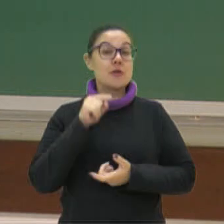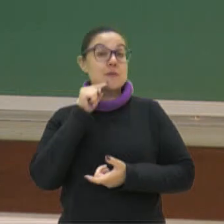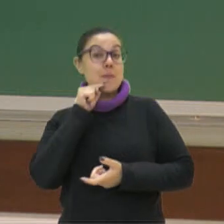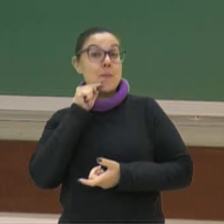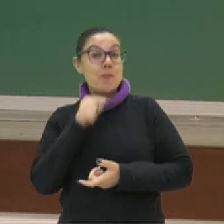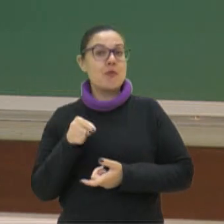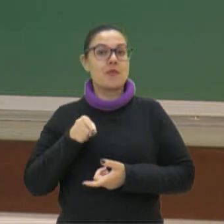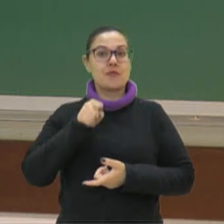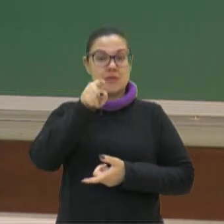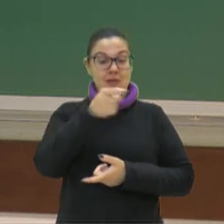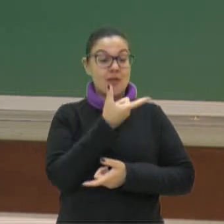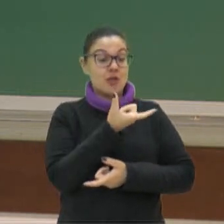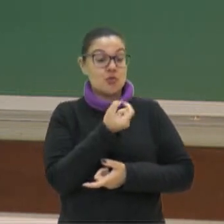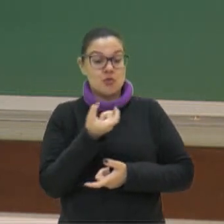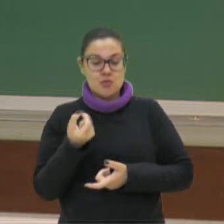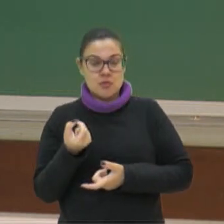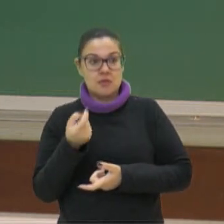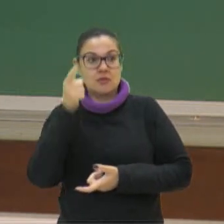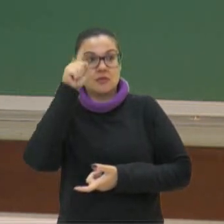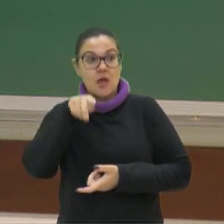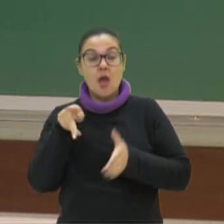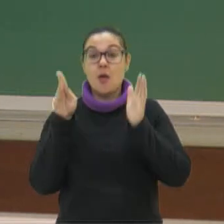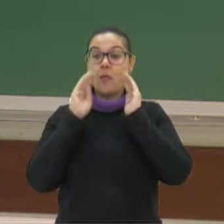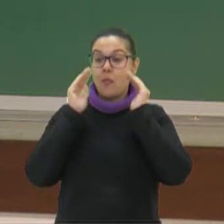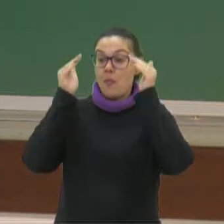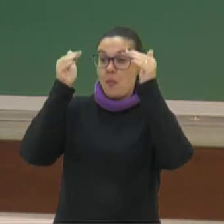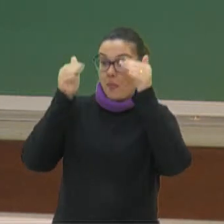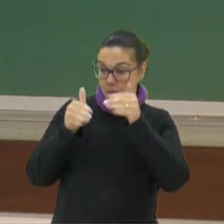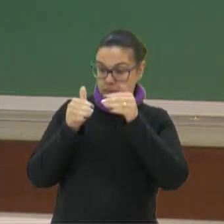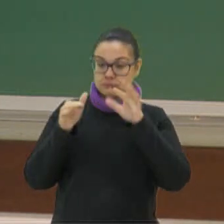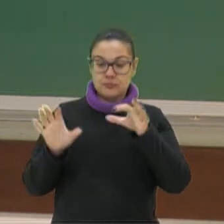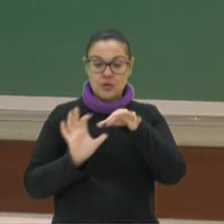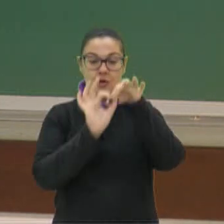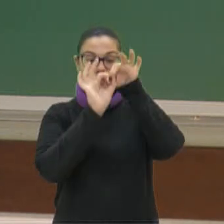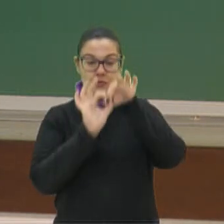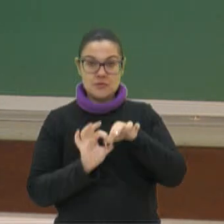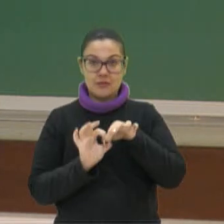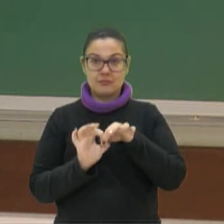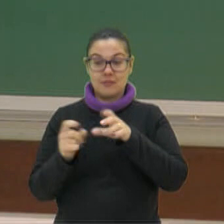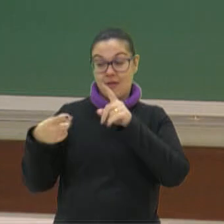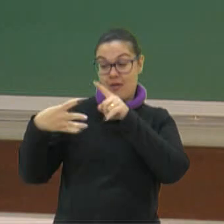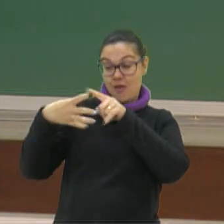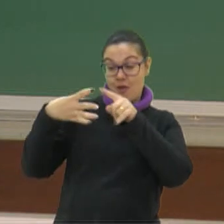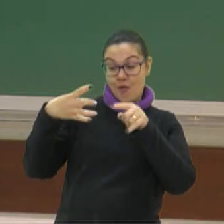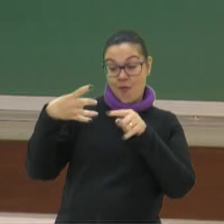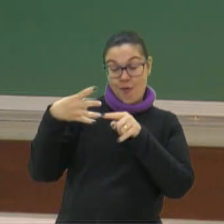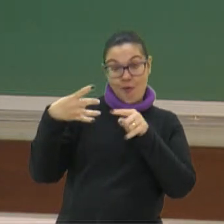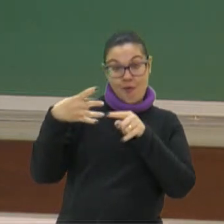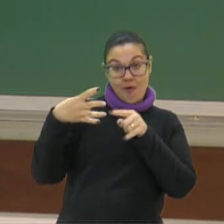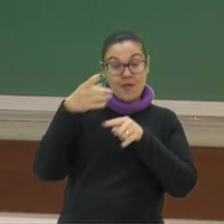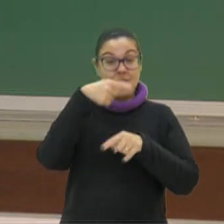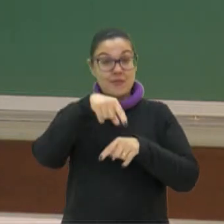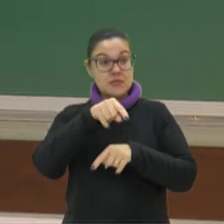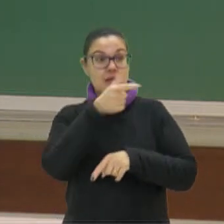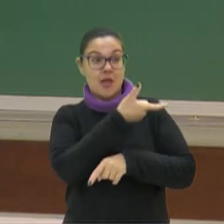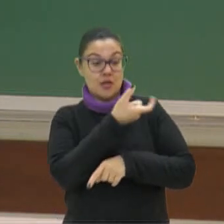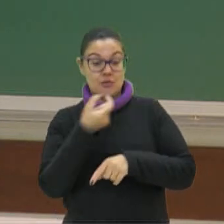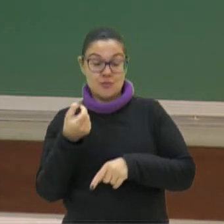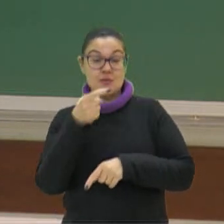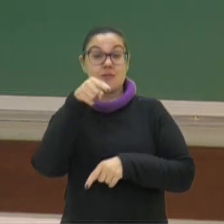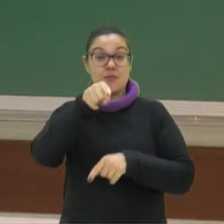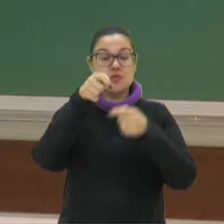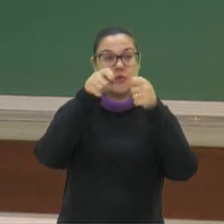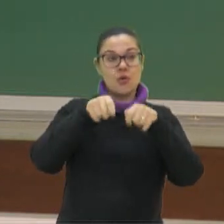que você pode tirar, 200 vai se trabalhar só com a coesão. É o quarto critério que vão dar nota para vocês e é 200 pontos que vale